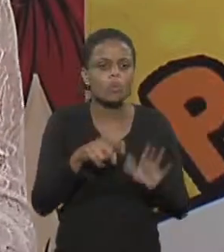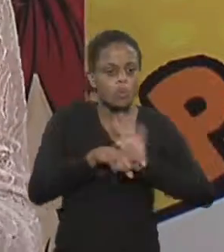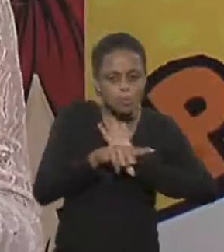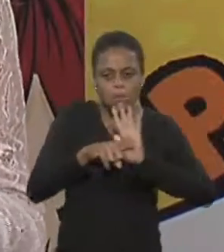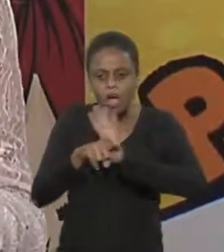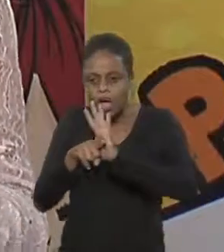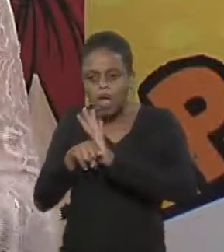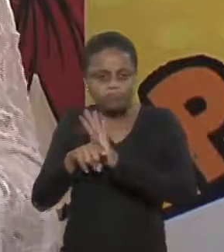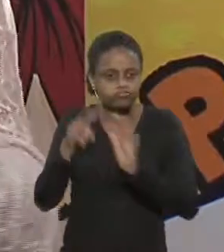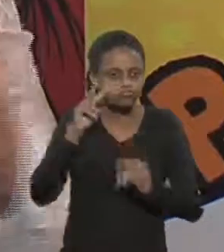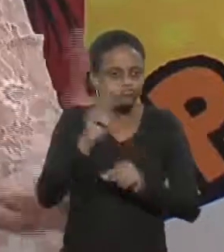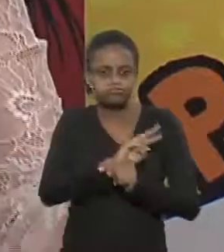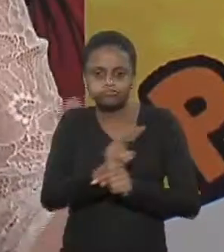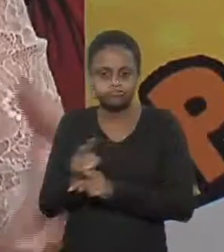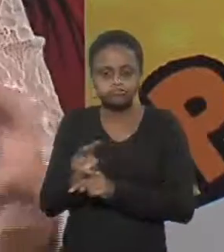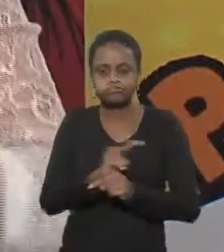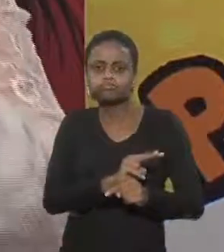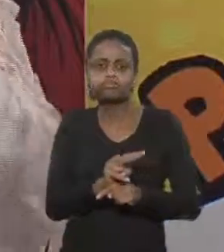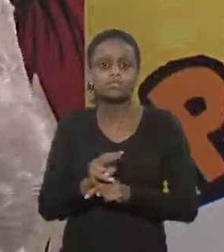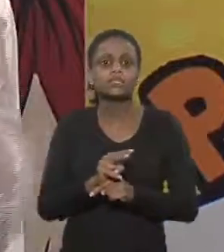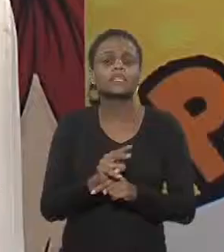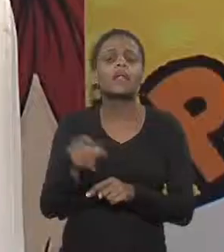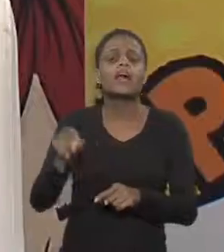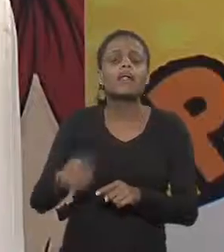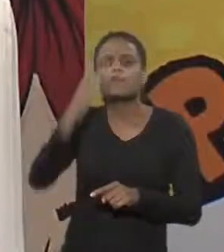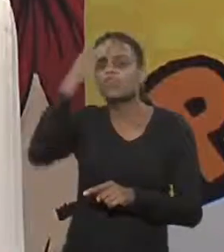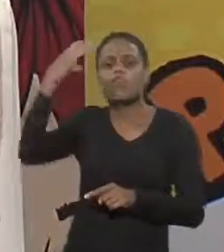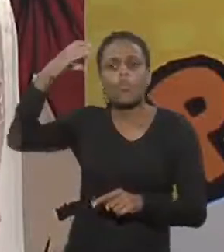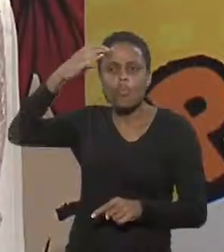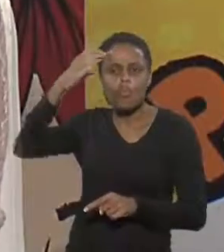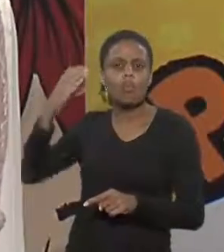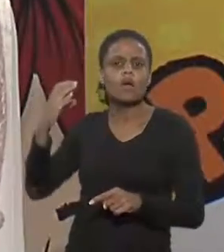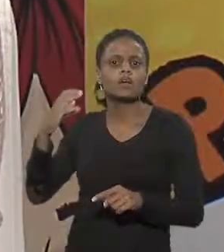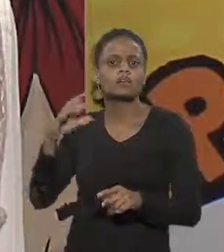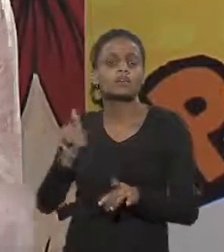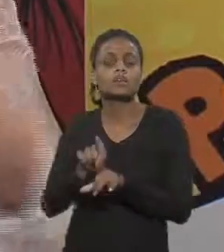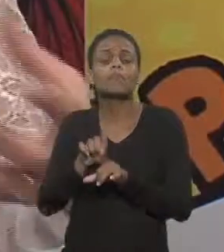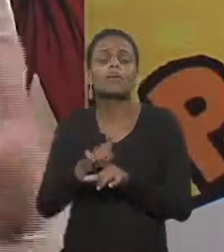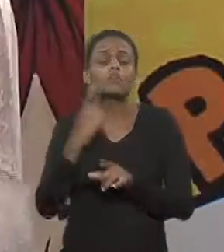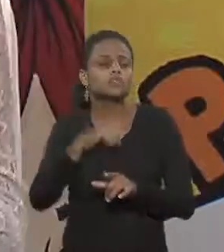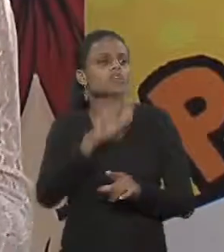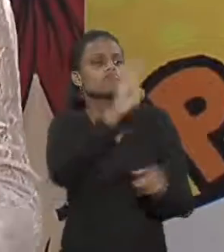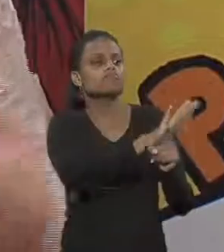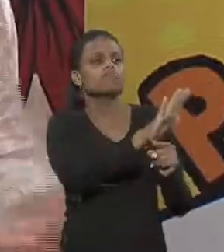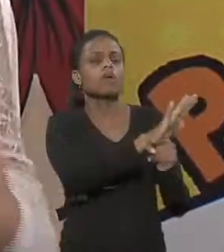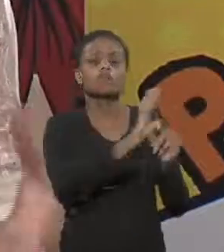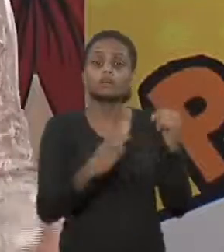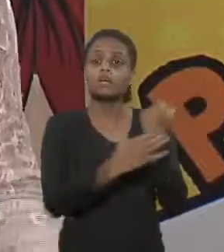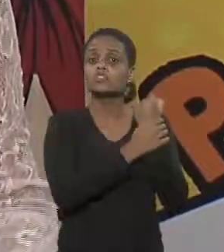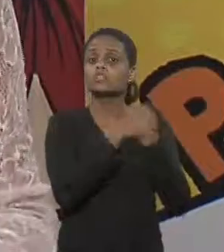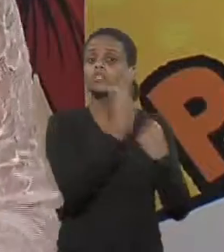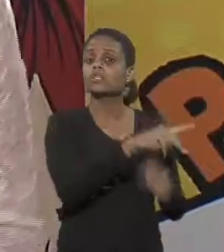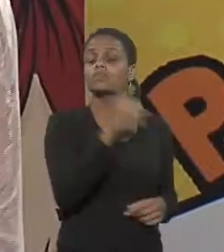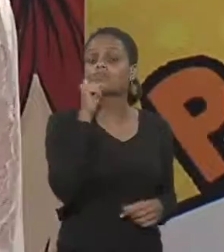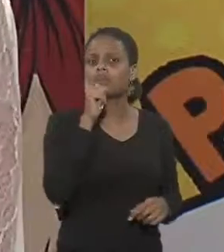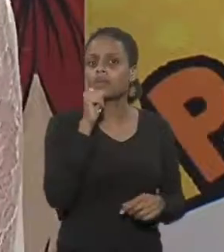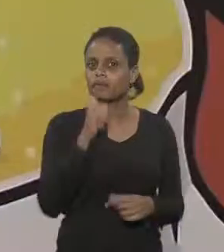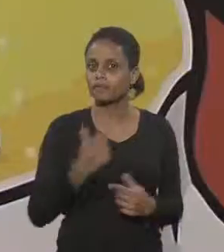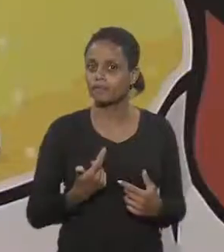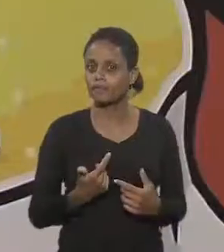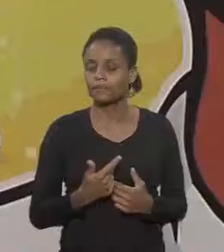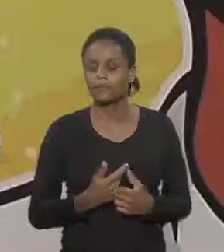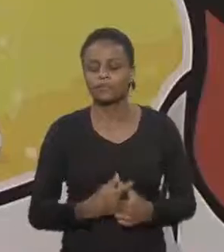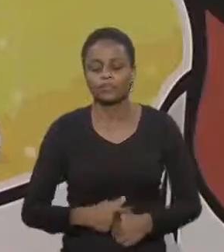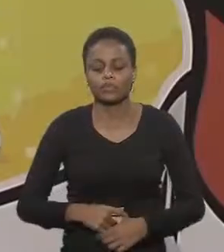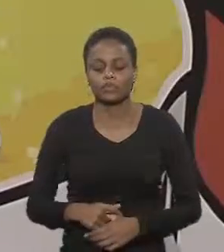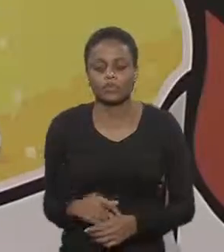difícil monitorar esse denunciado e a segurança dessas mulheres?